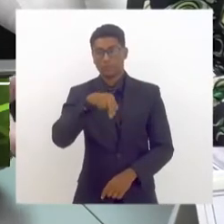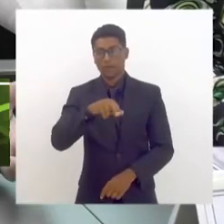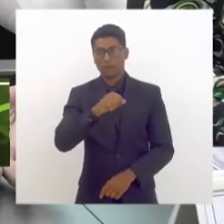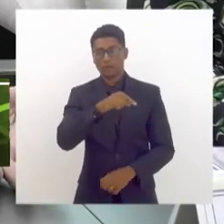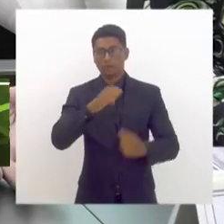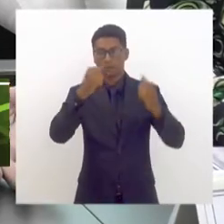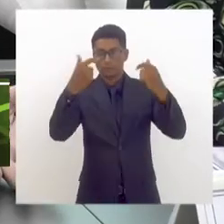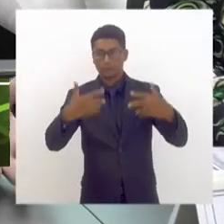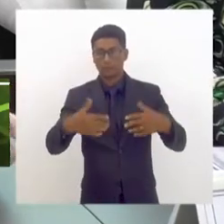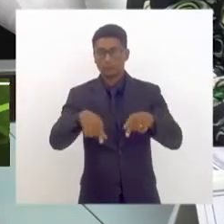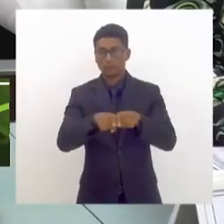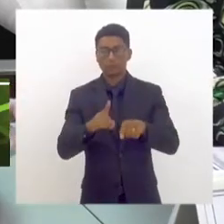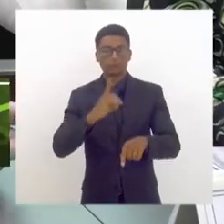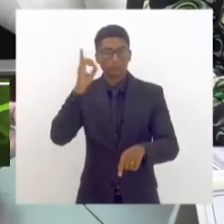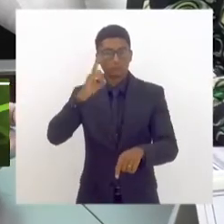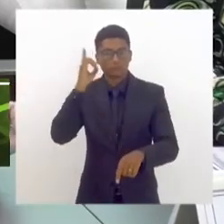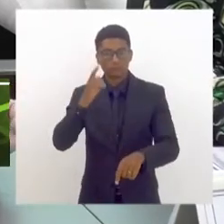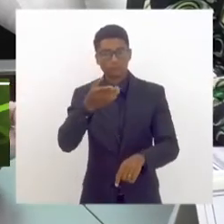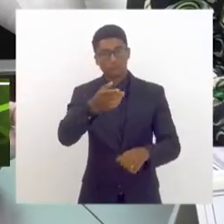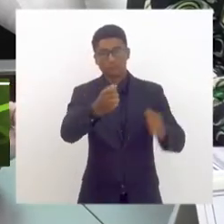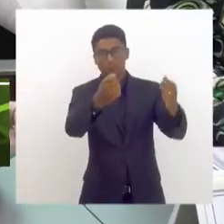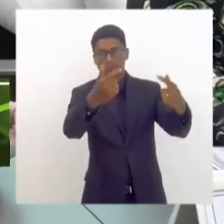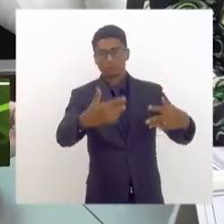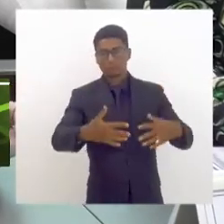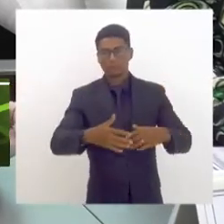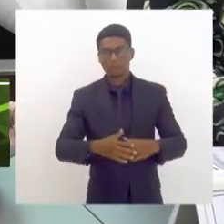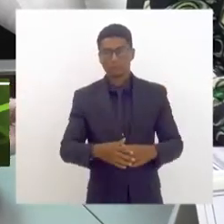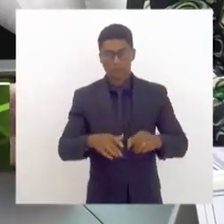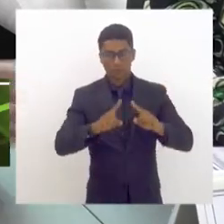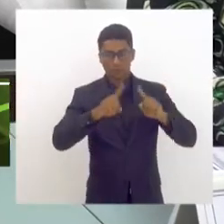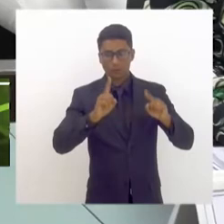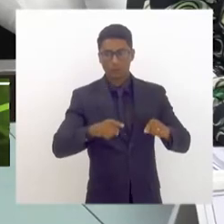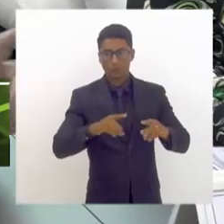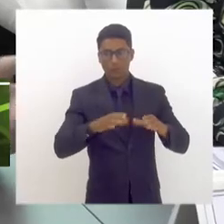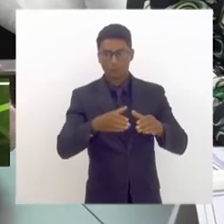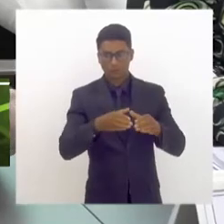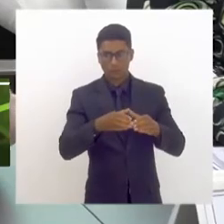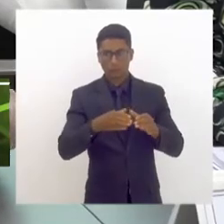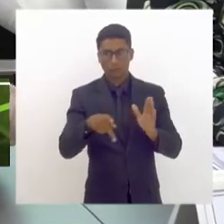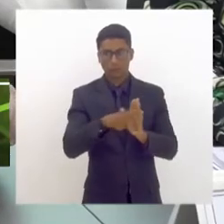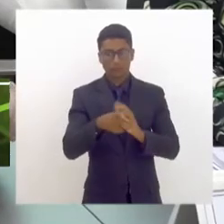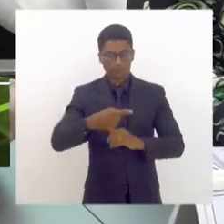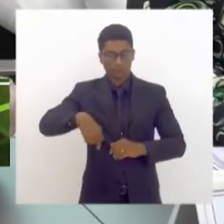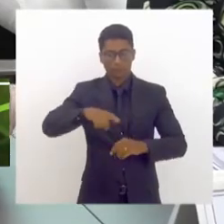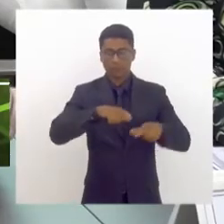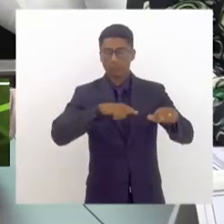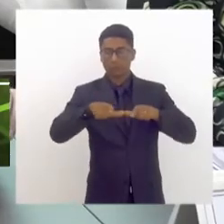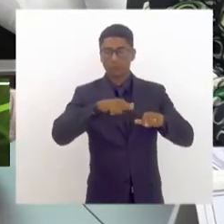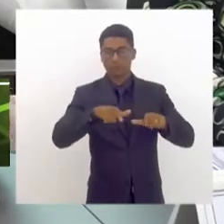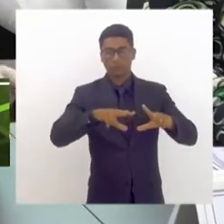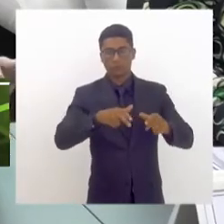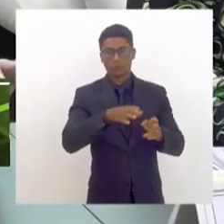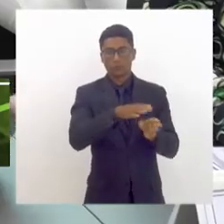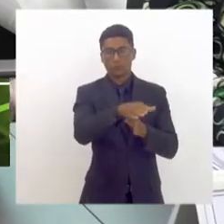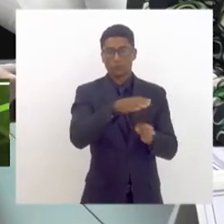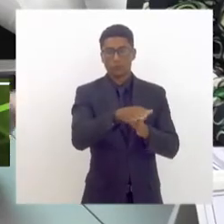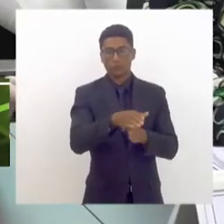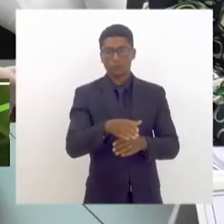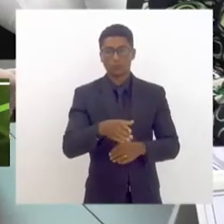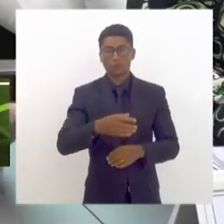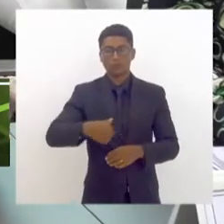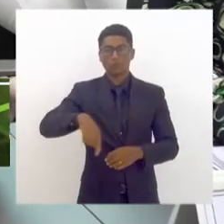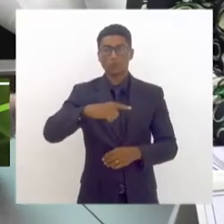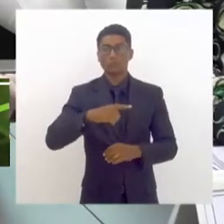e o deputado também colocou, sobre a questão do quadro próprio, todos nós que trabalhamos no Conselho Estadual de Educação hoje somos cedidos